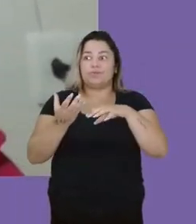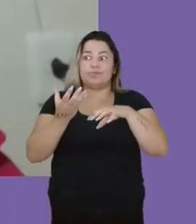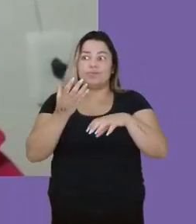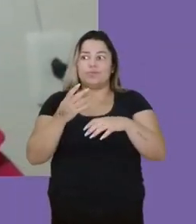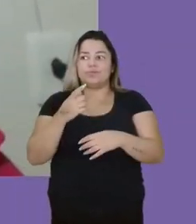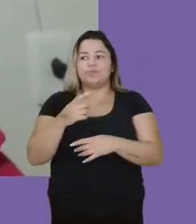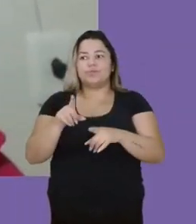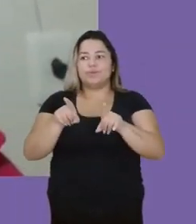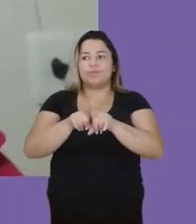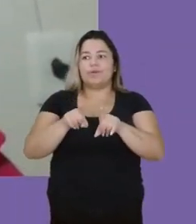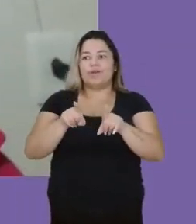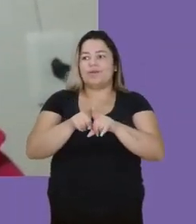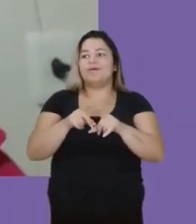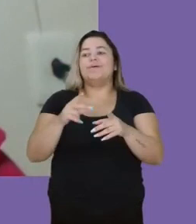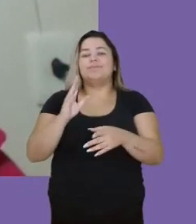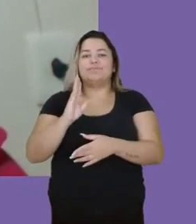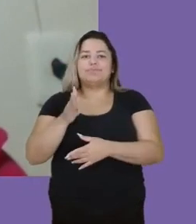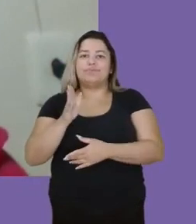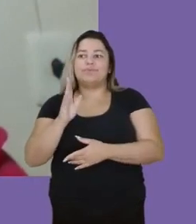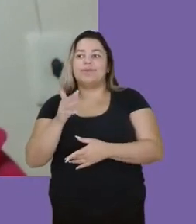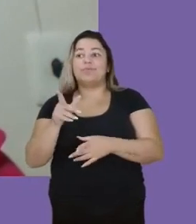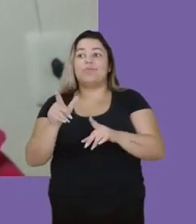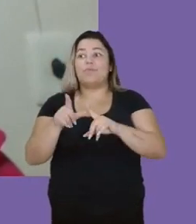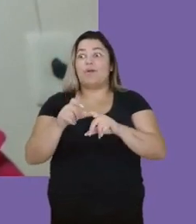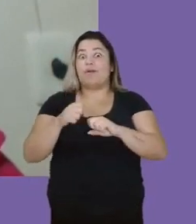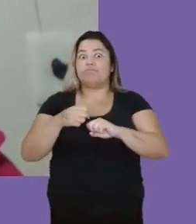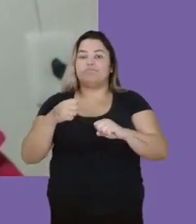uma contradição gigante, né?